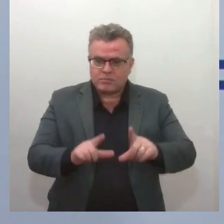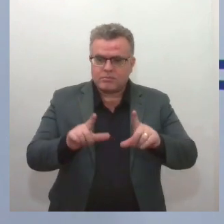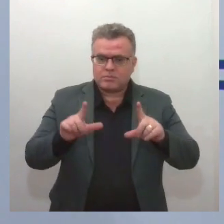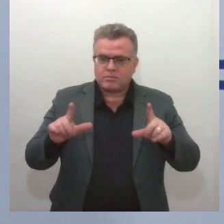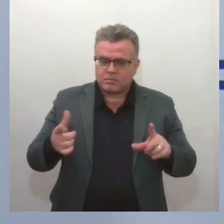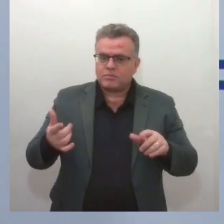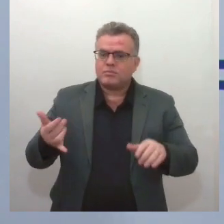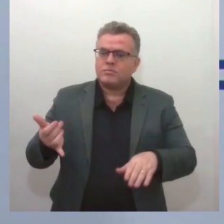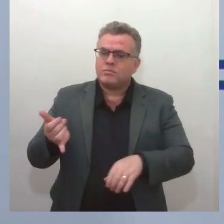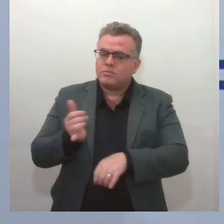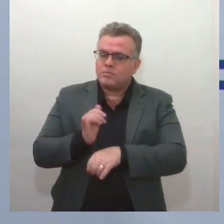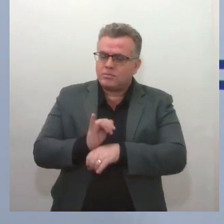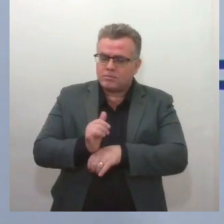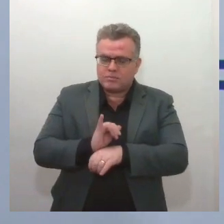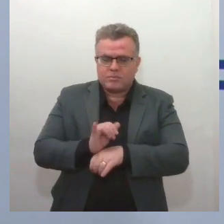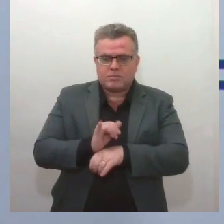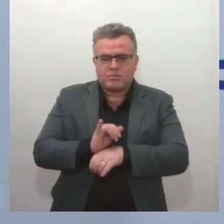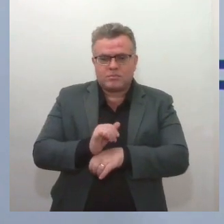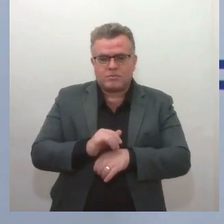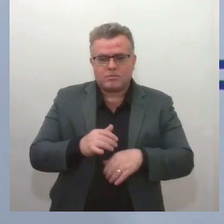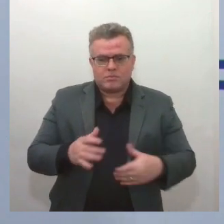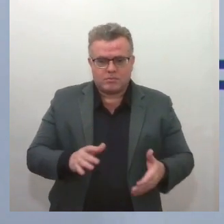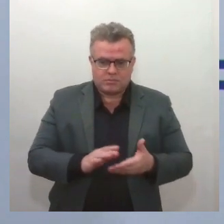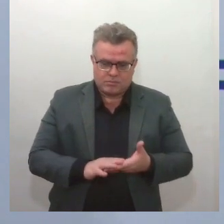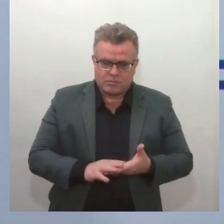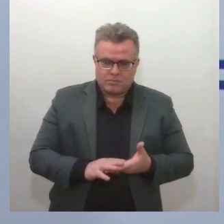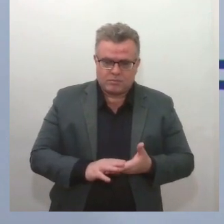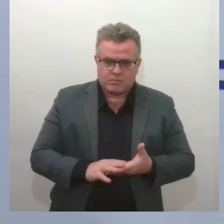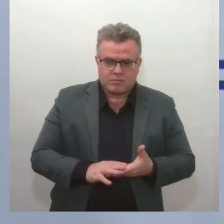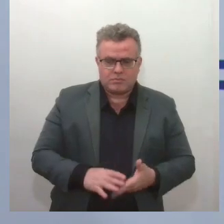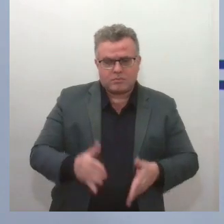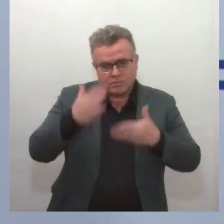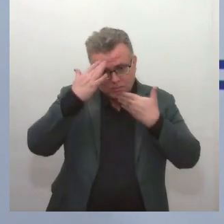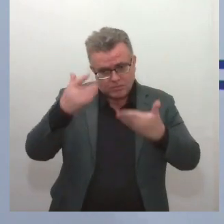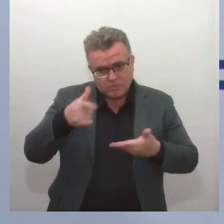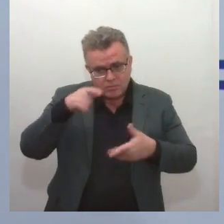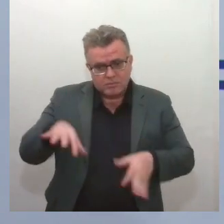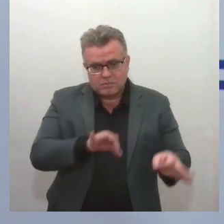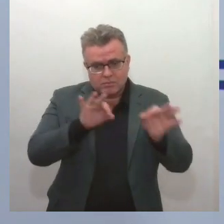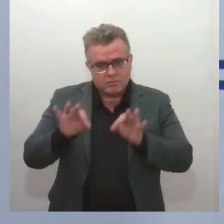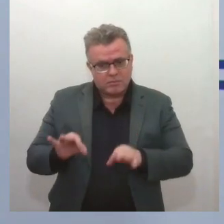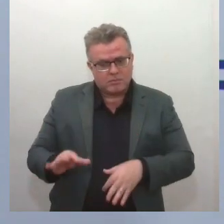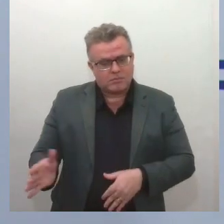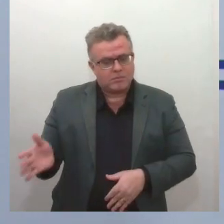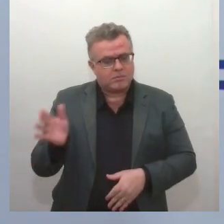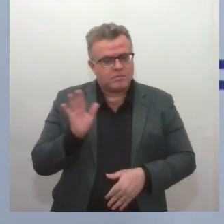acessar o nosso canal no YouTube. Muito obrigado pela companhia e até o nosso próximo encontro.